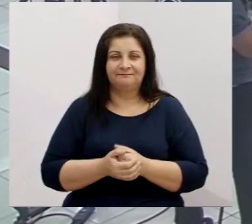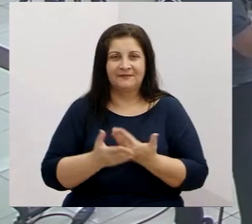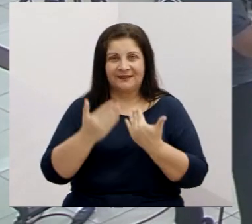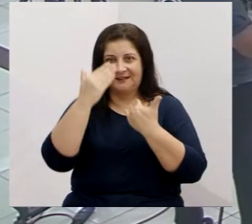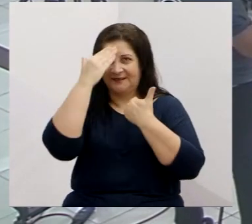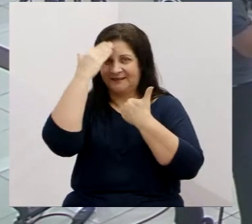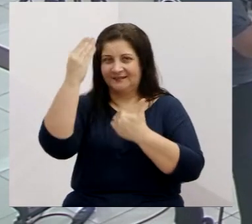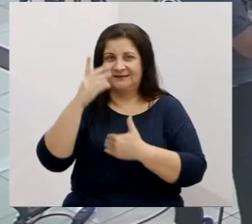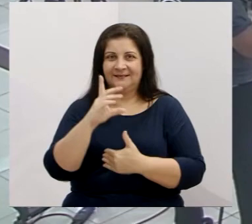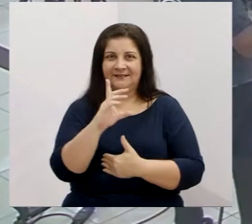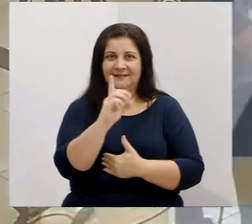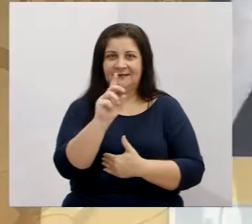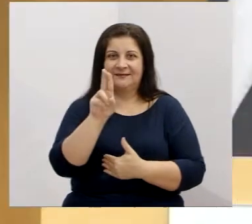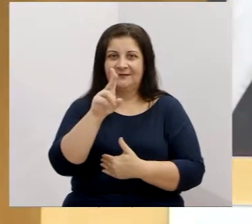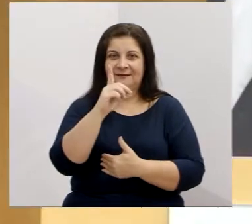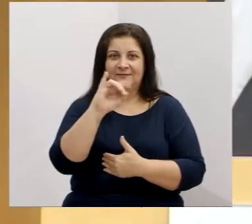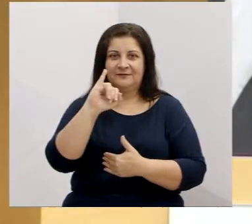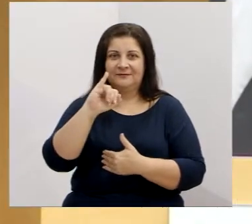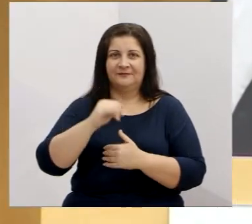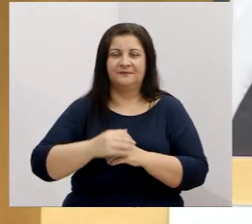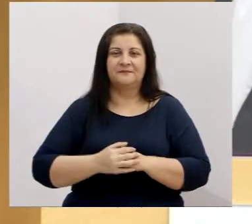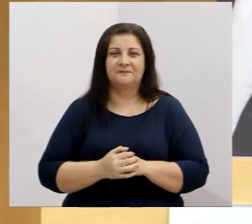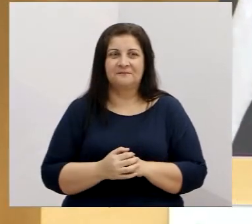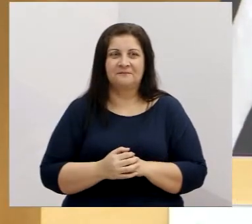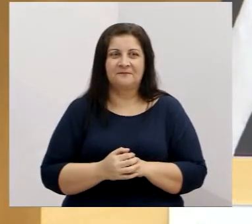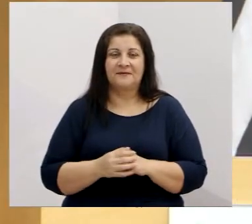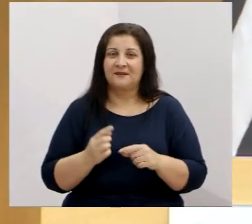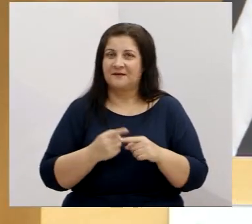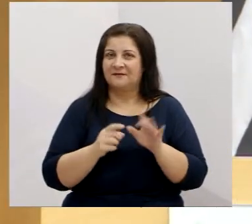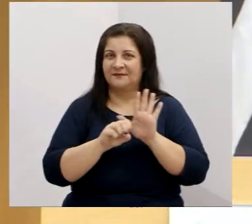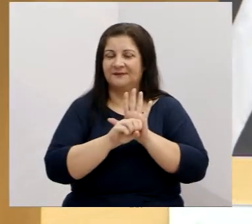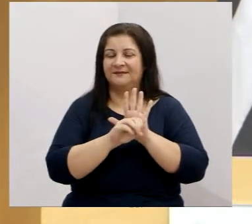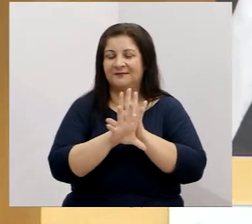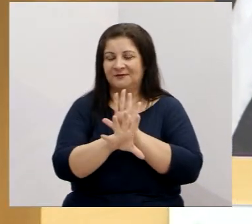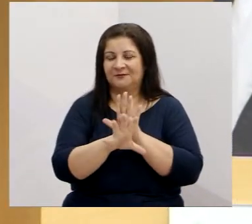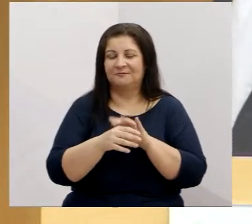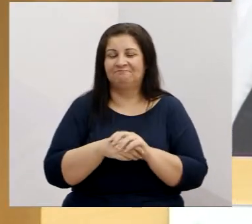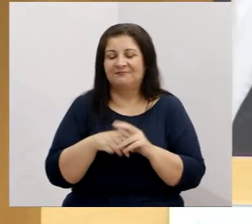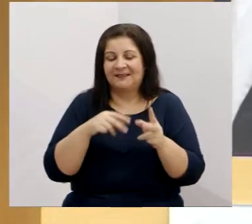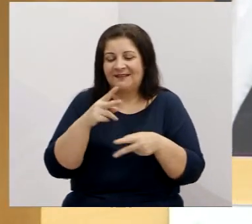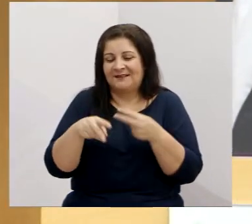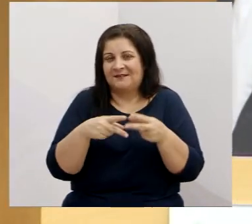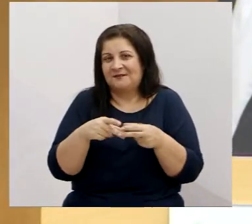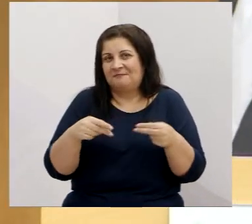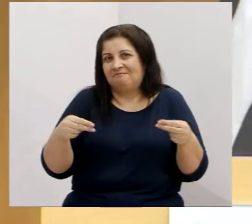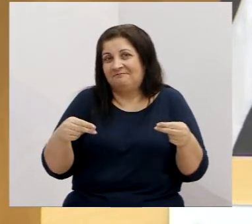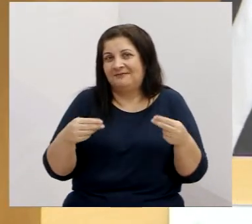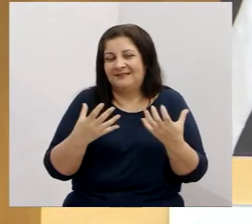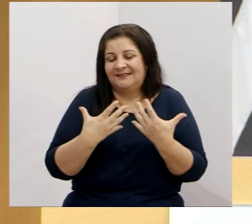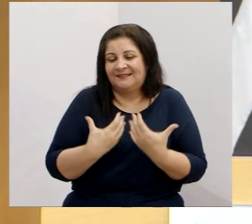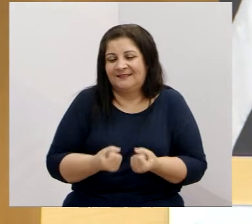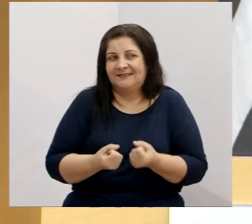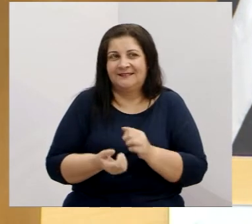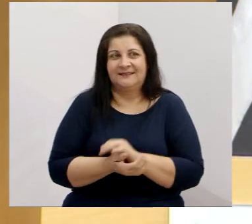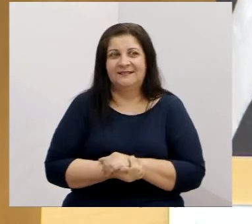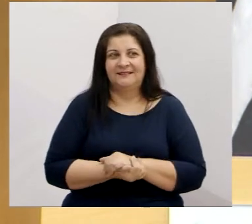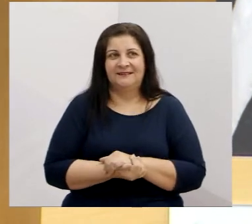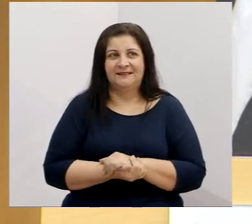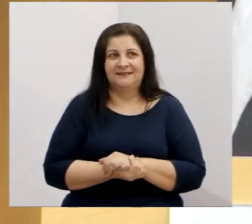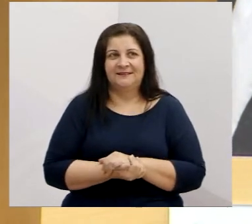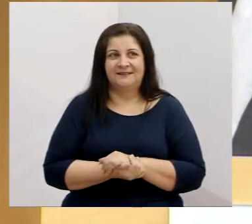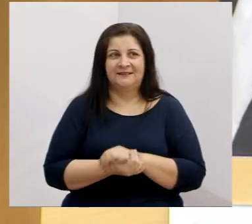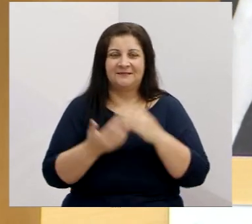agradecer Aldo de vereador do DI pela indicação e um grande presente que eu recebi e